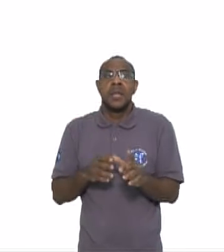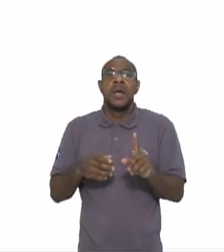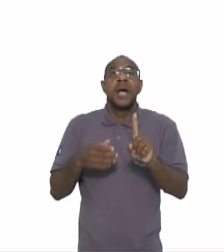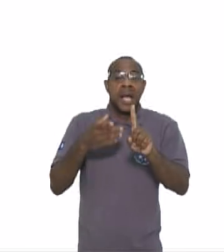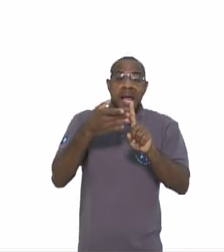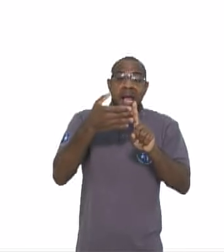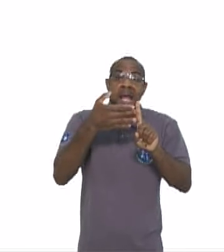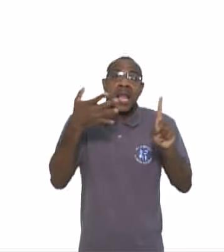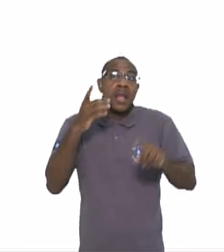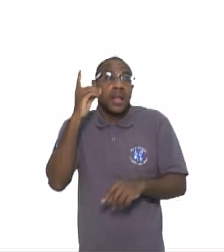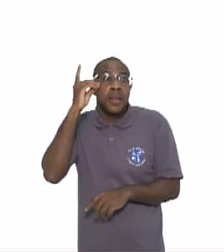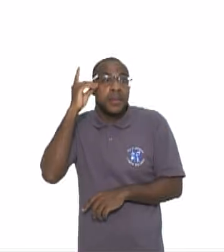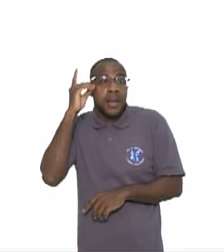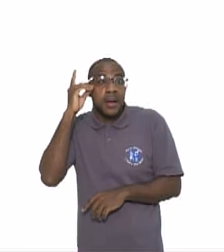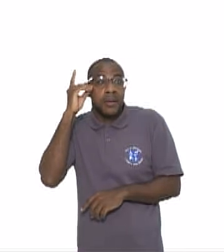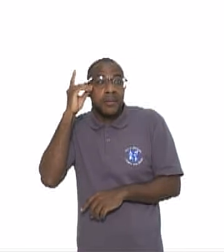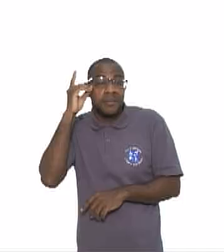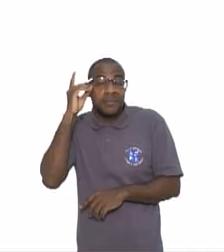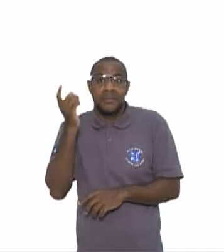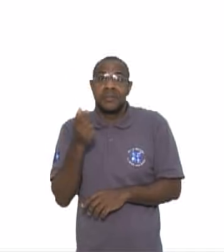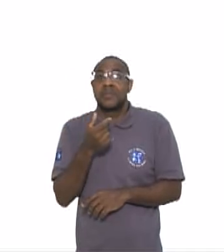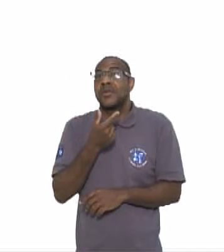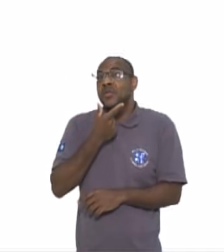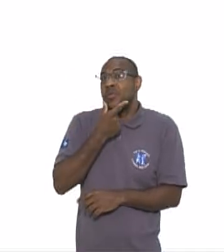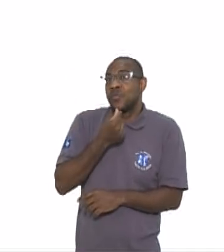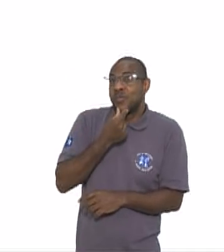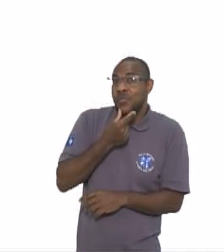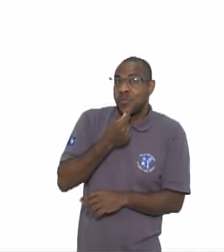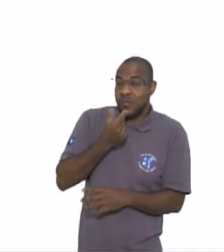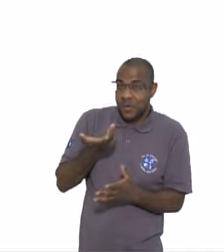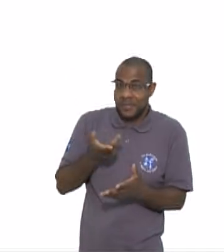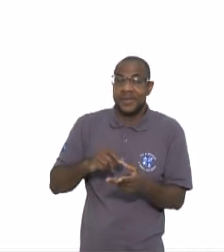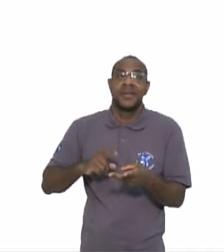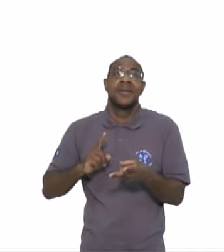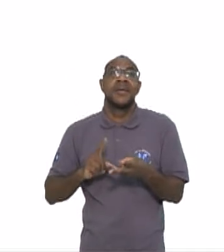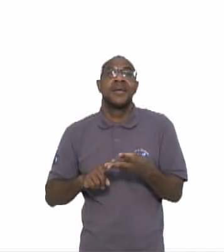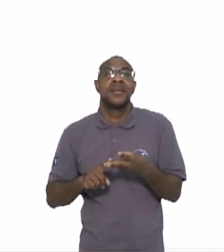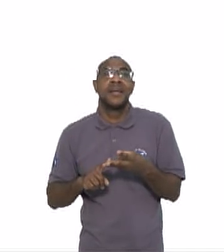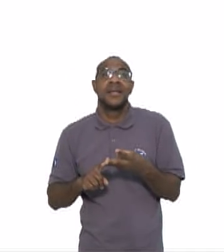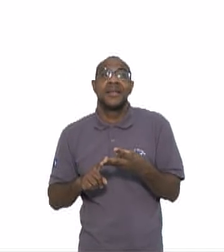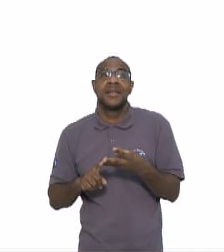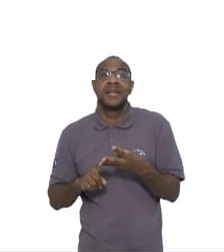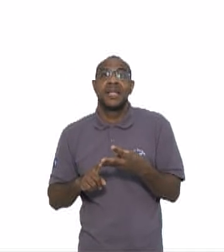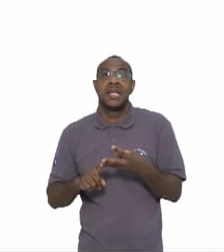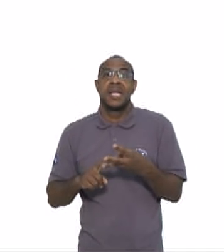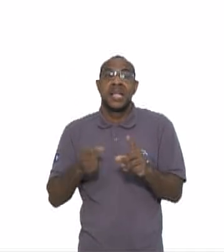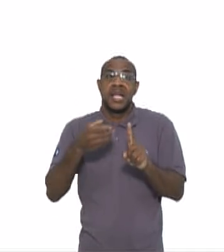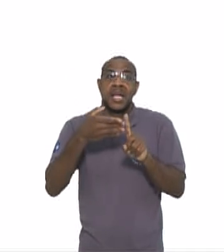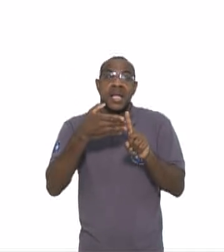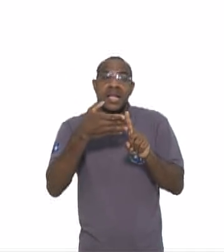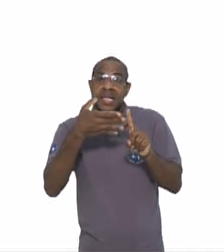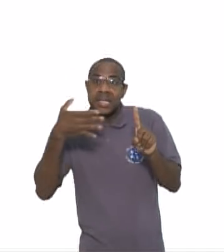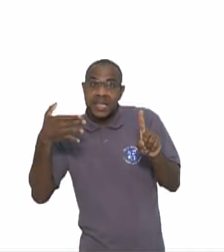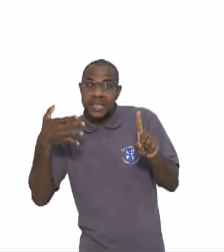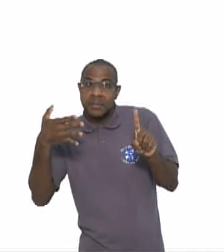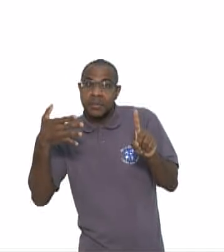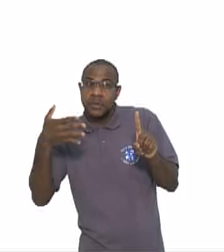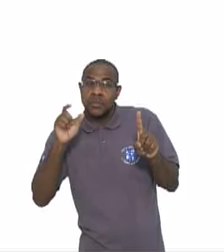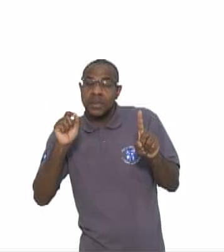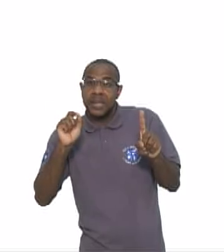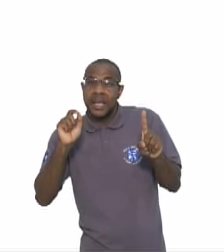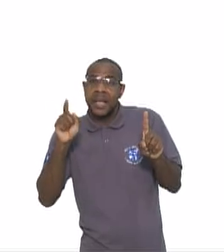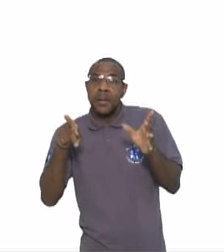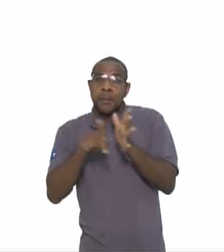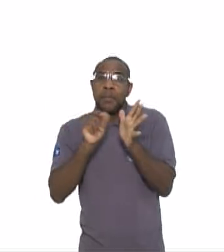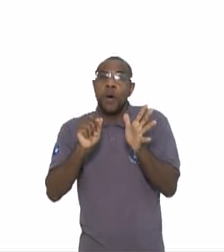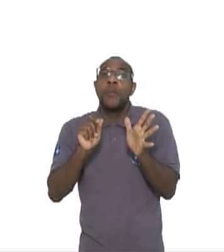e do sexo masculino. De volta, ó, não vou nem olhar essa parte também. D, com síndrome de Edwards e do sexo feminino. Agora vamos ver, sexo